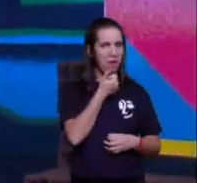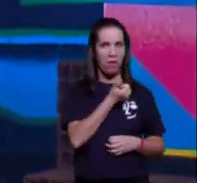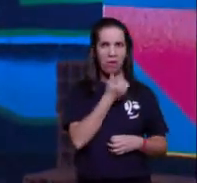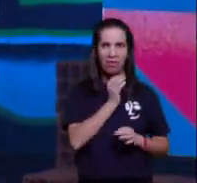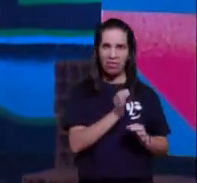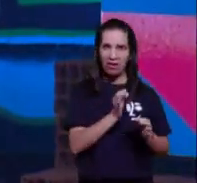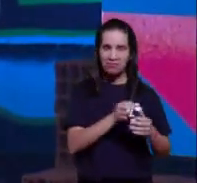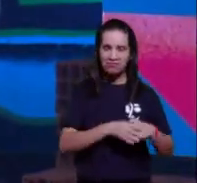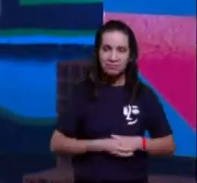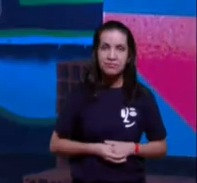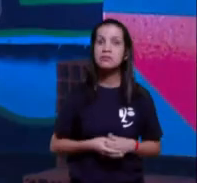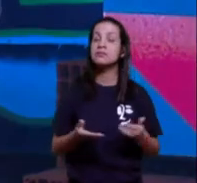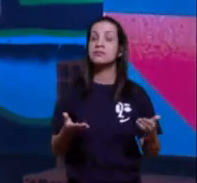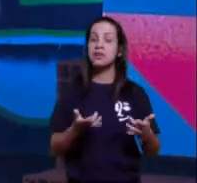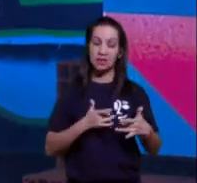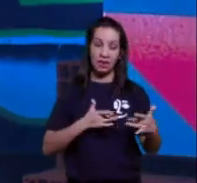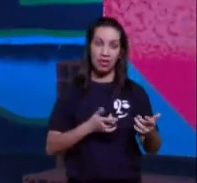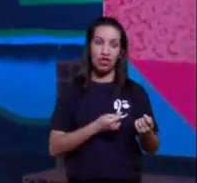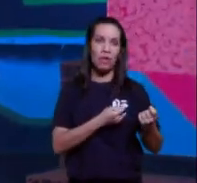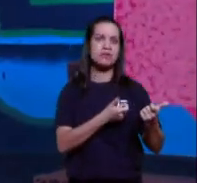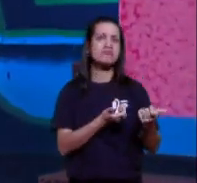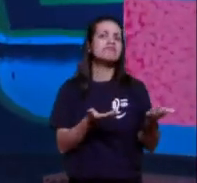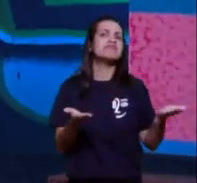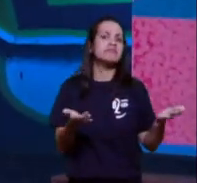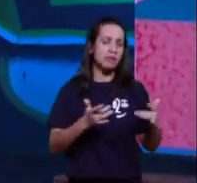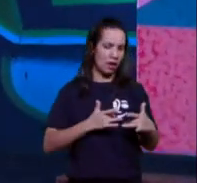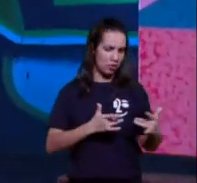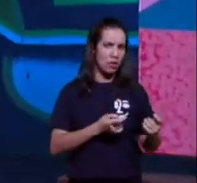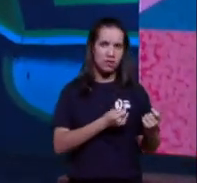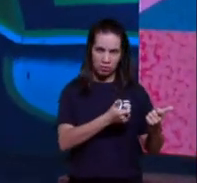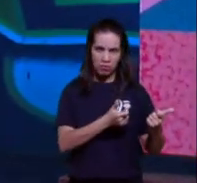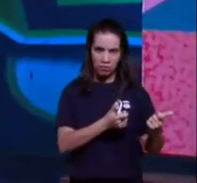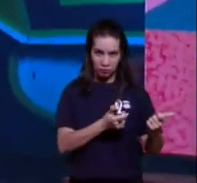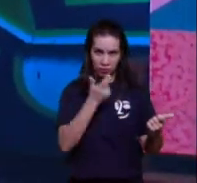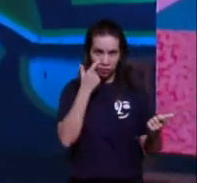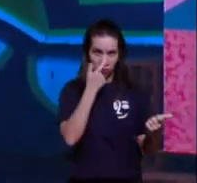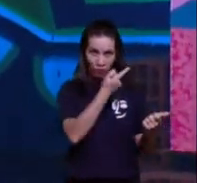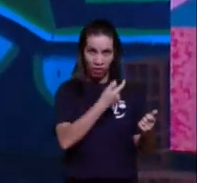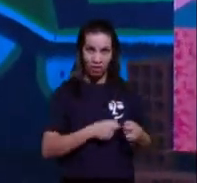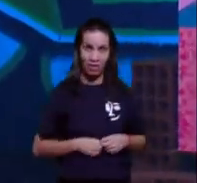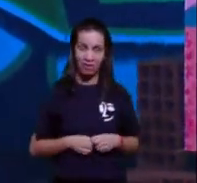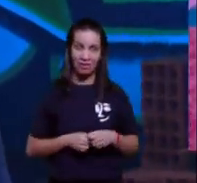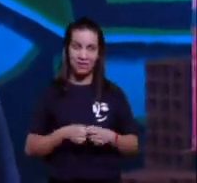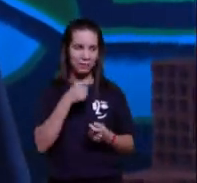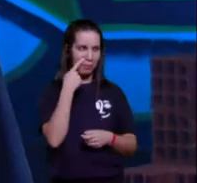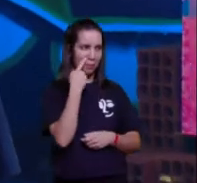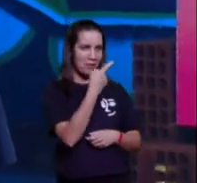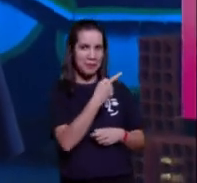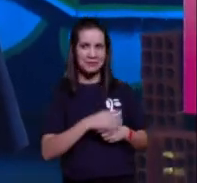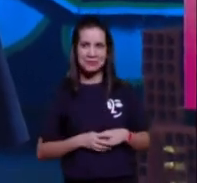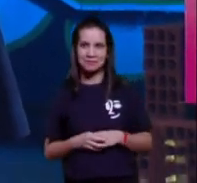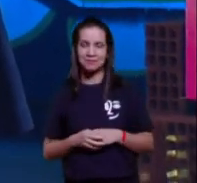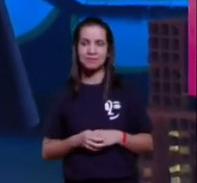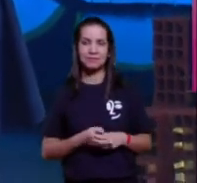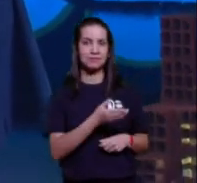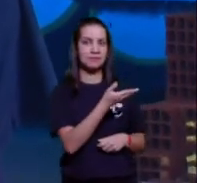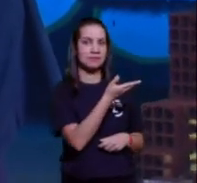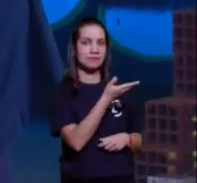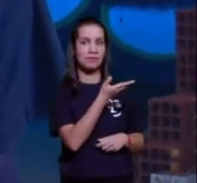olha, e a doação? E as doações? Tá rolando. É? Vamos lá? Tá rolando.